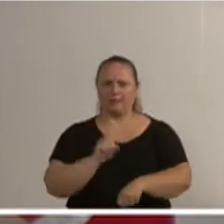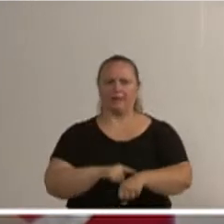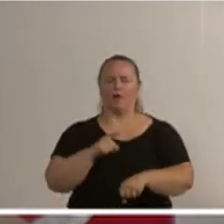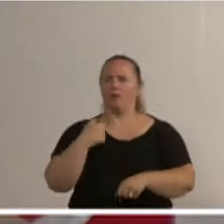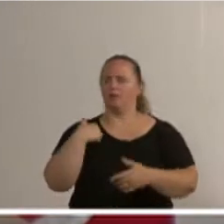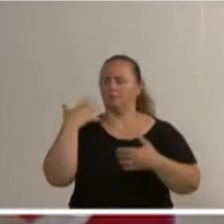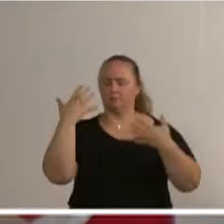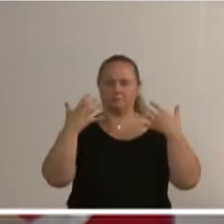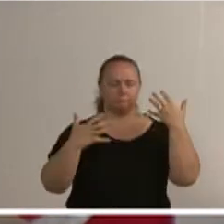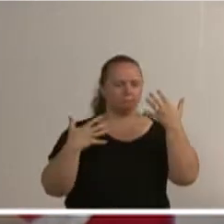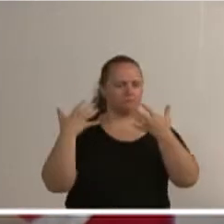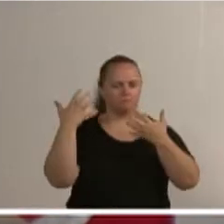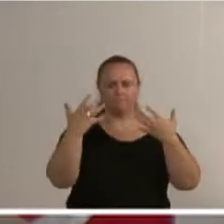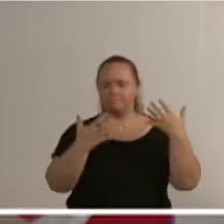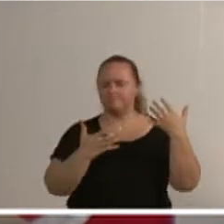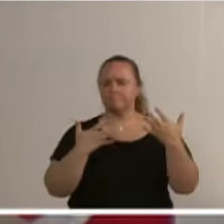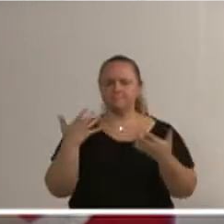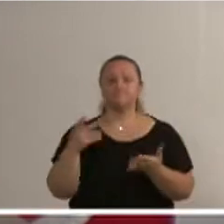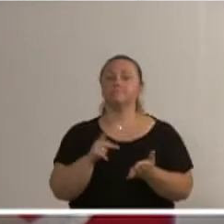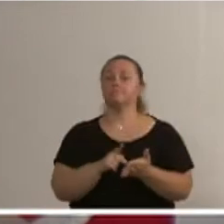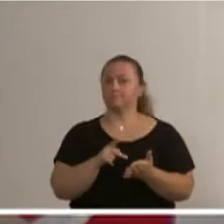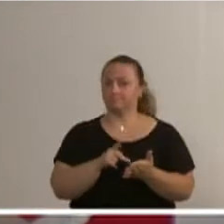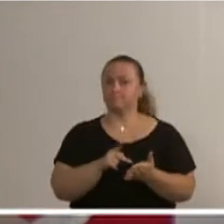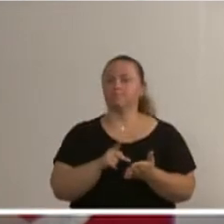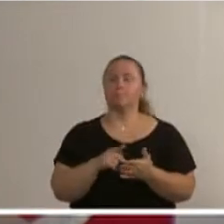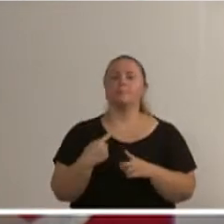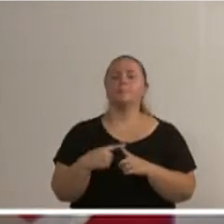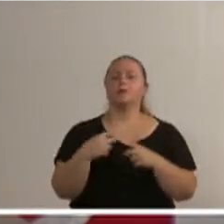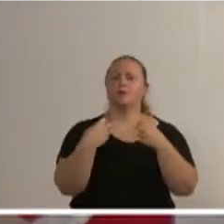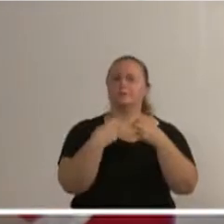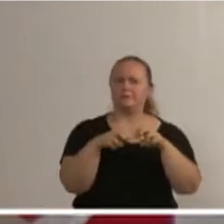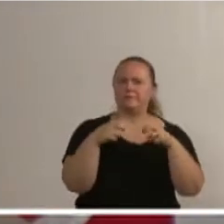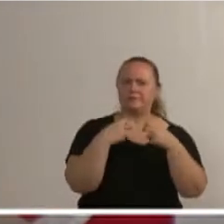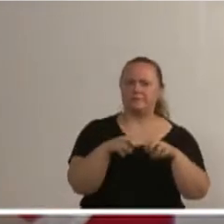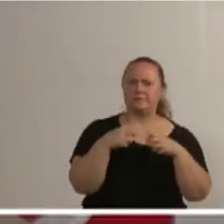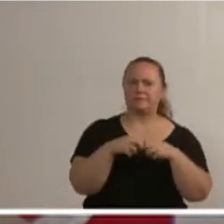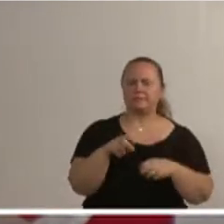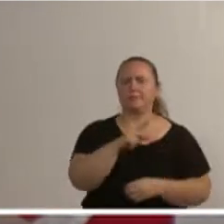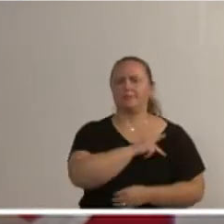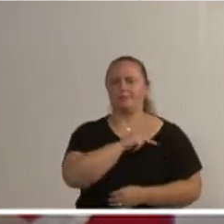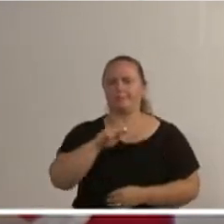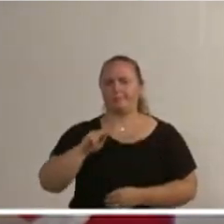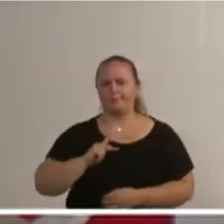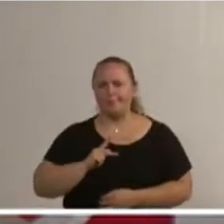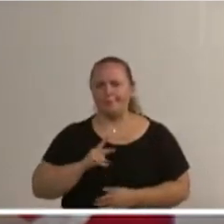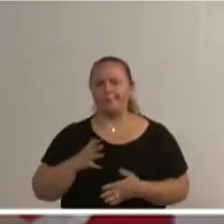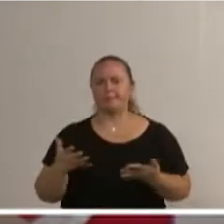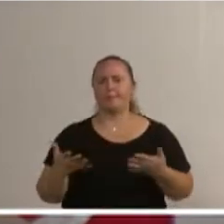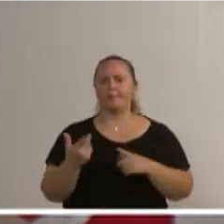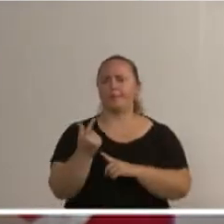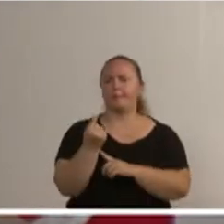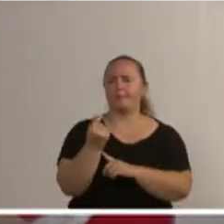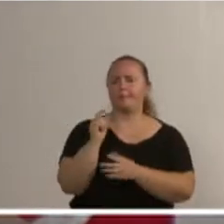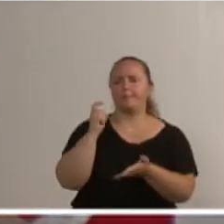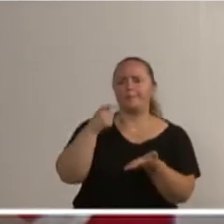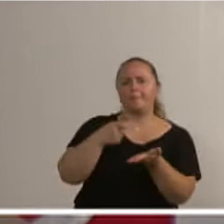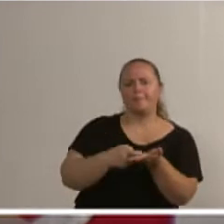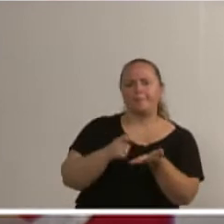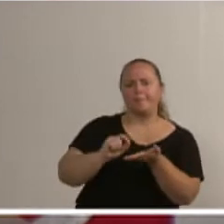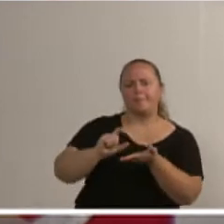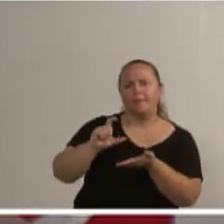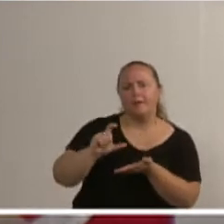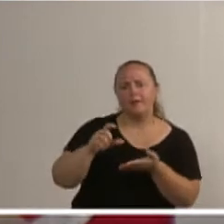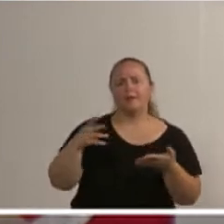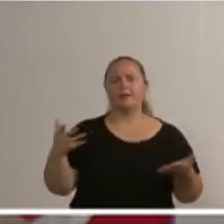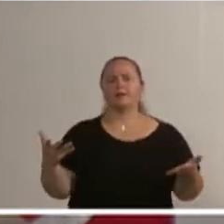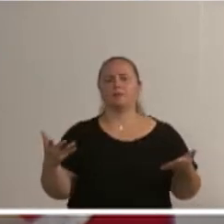estava, viu, Adriano, muito embaralhada quando se tratava de transporte coletivo, se falava de aumento de passagem, se falava em diminuição